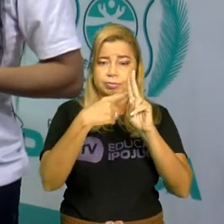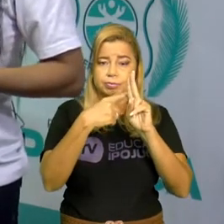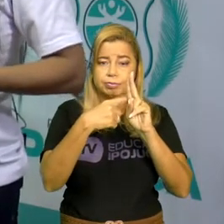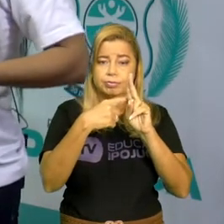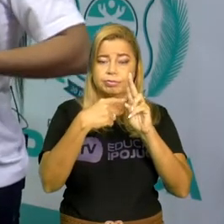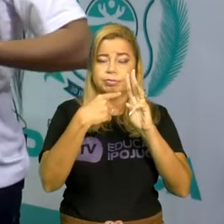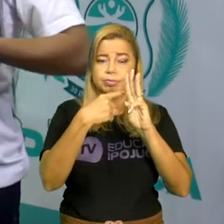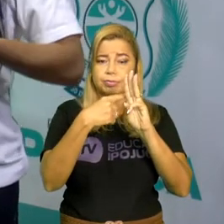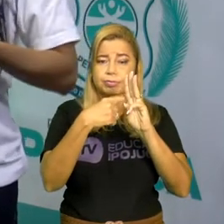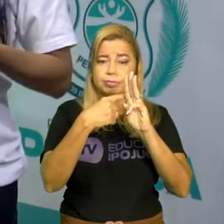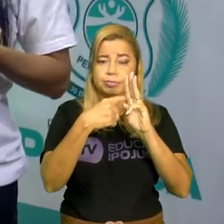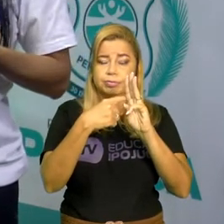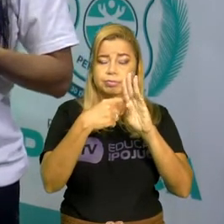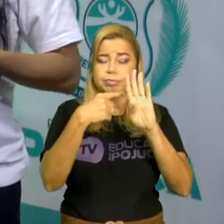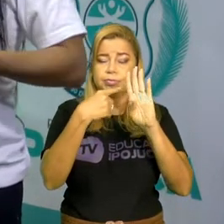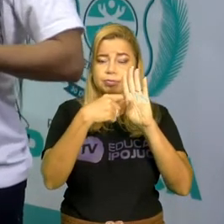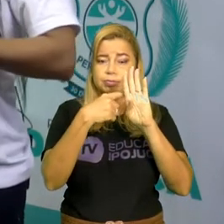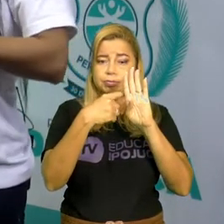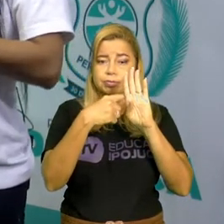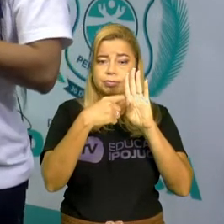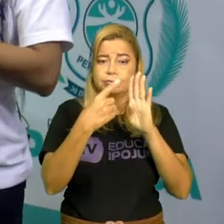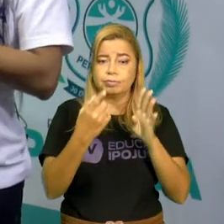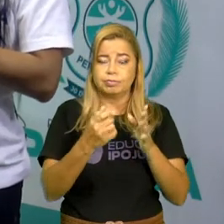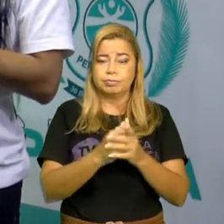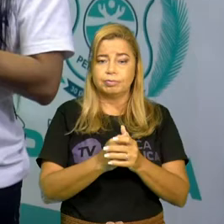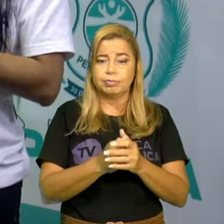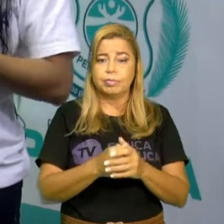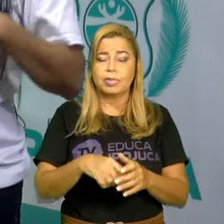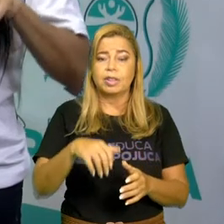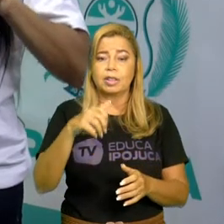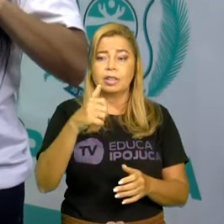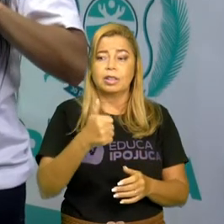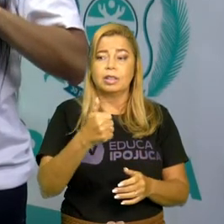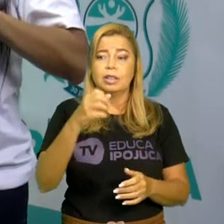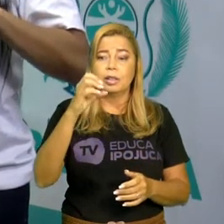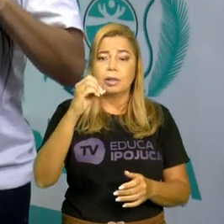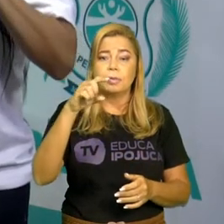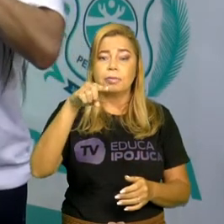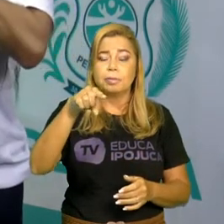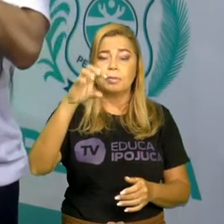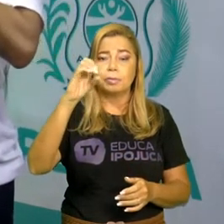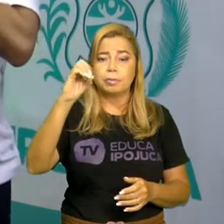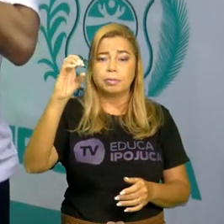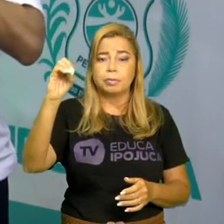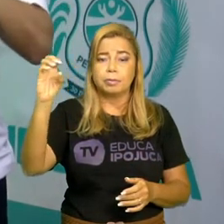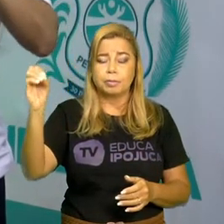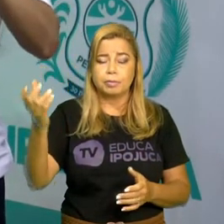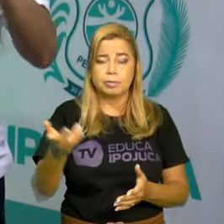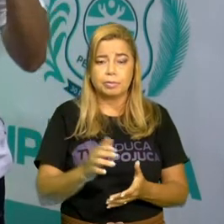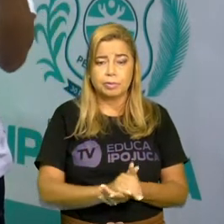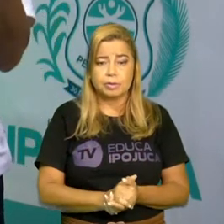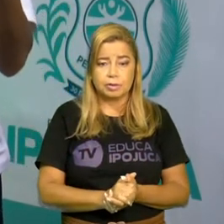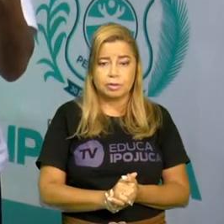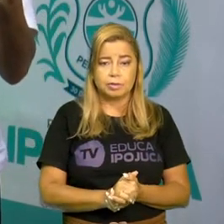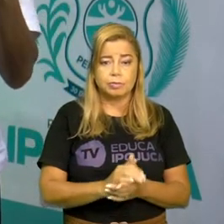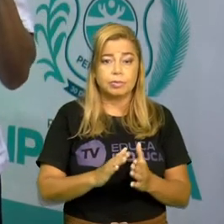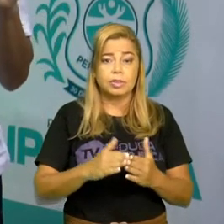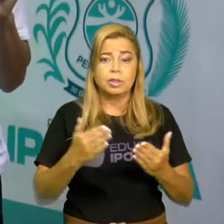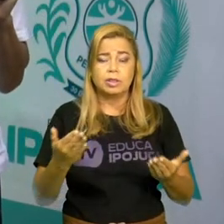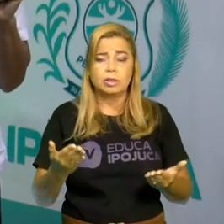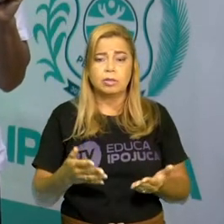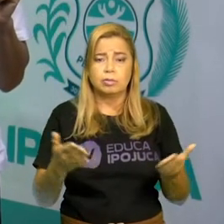centena unidade de milhar dezena de milhar e centena de milhar hoje aqui na Gil inúmeros